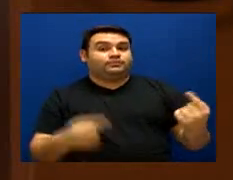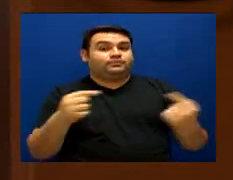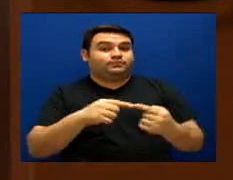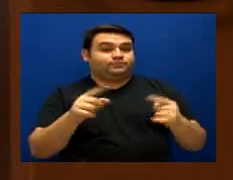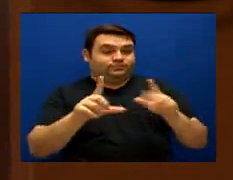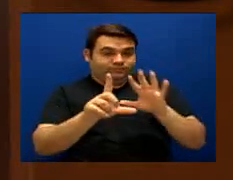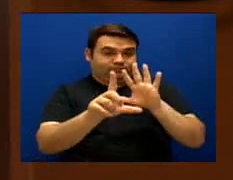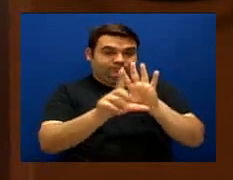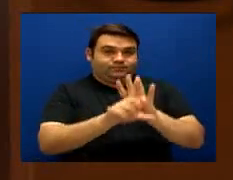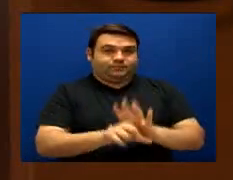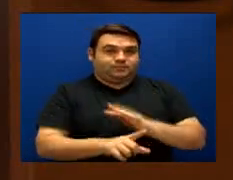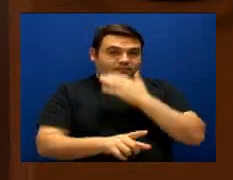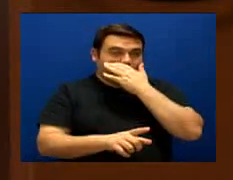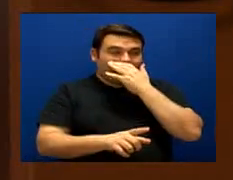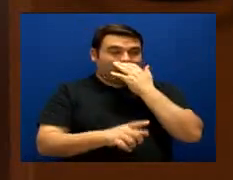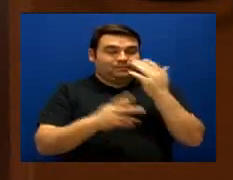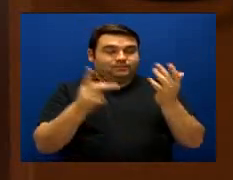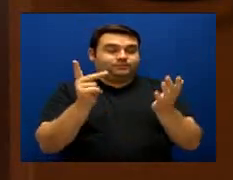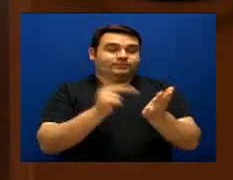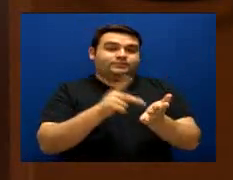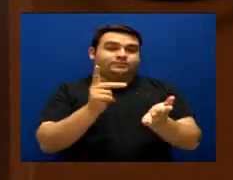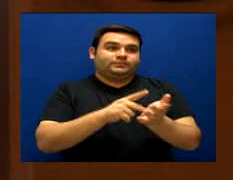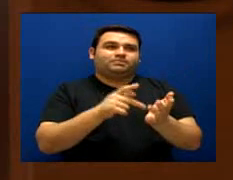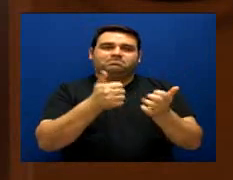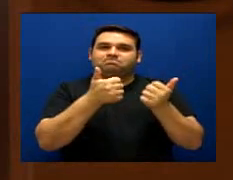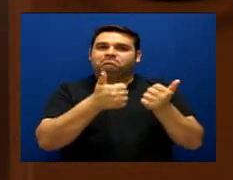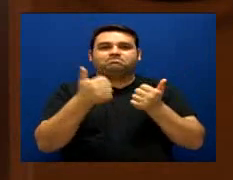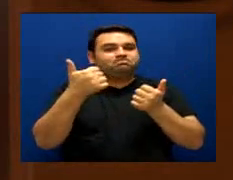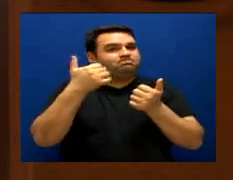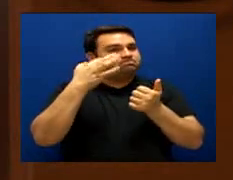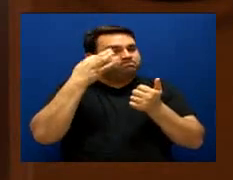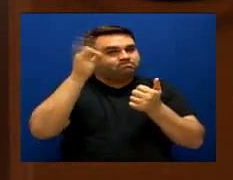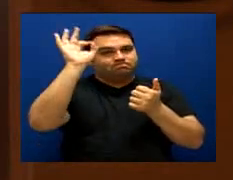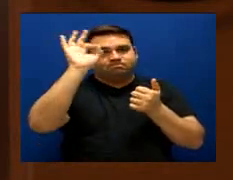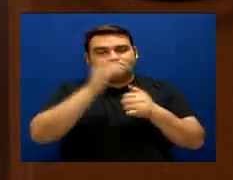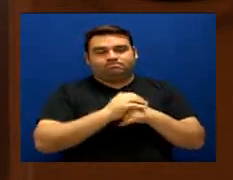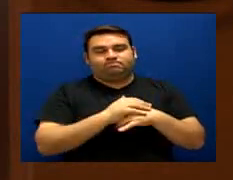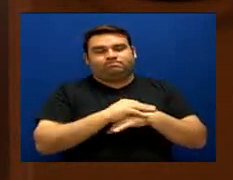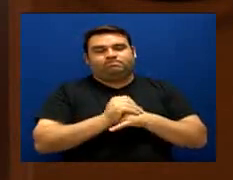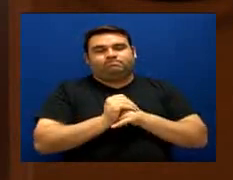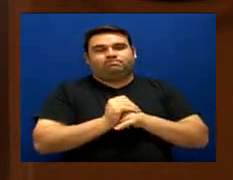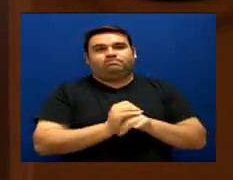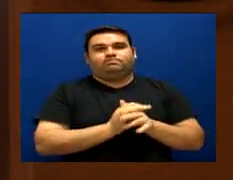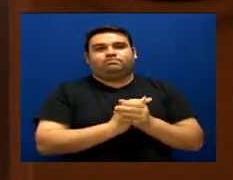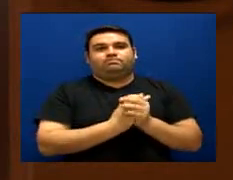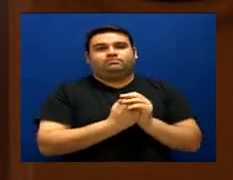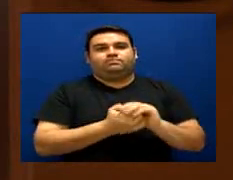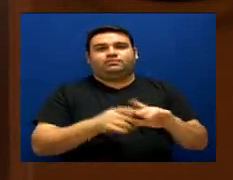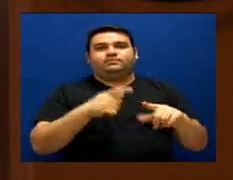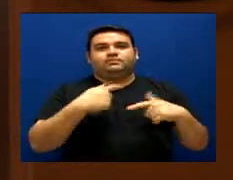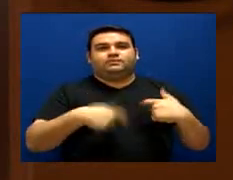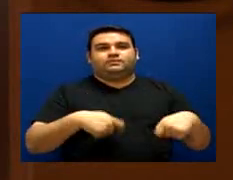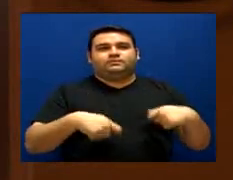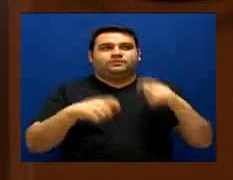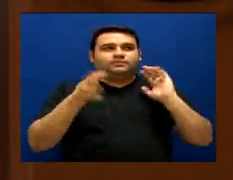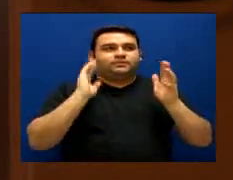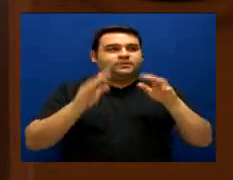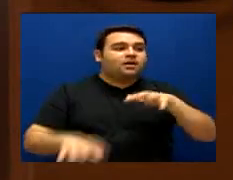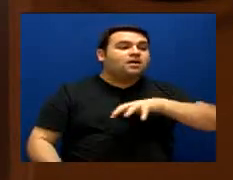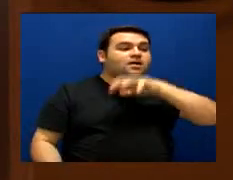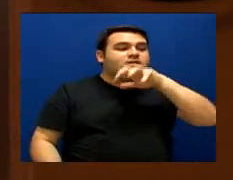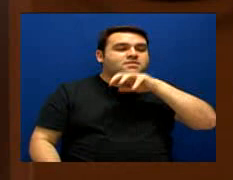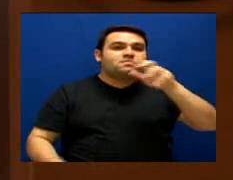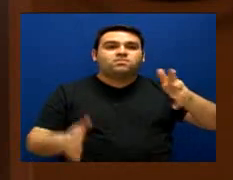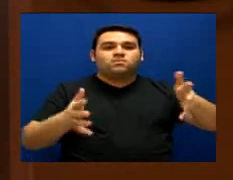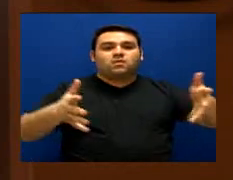de legislação realmente está 10. A gente precisa ver a parte dos animais